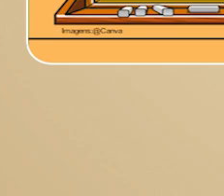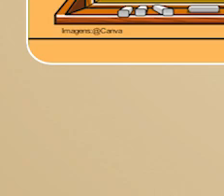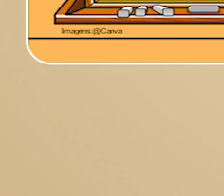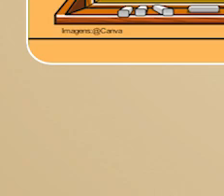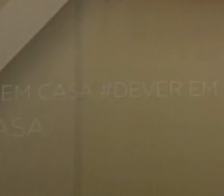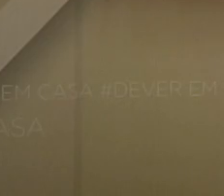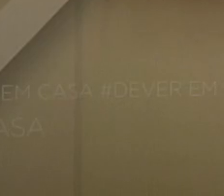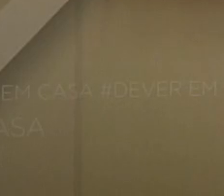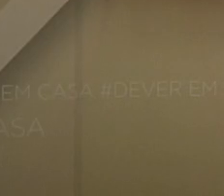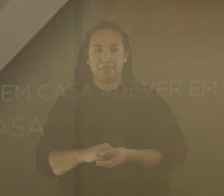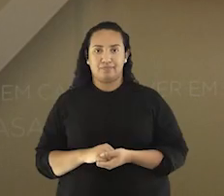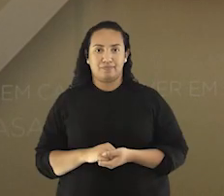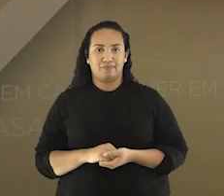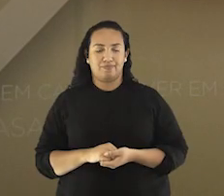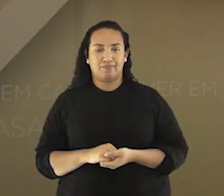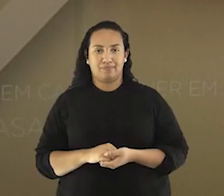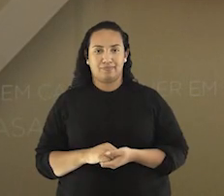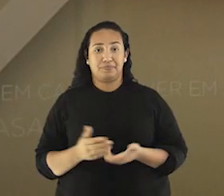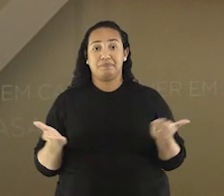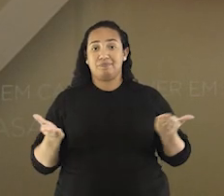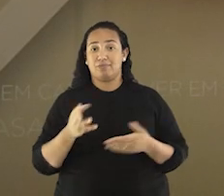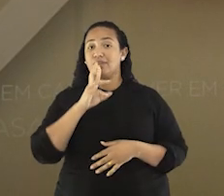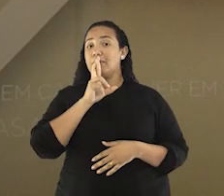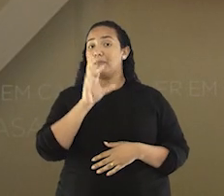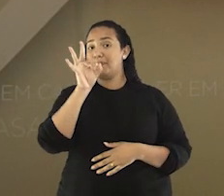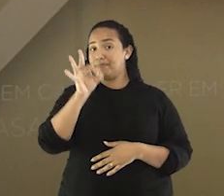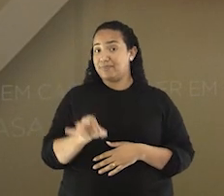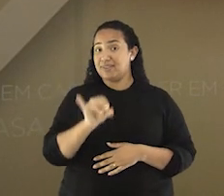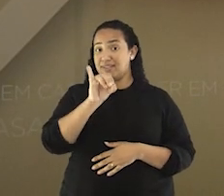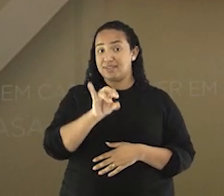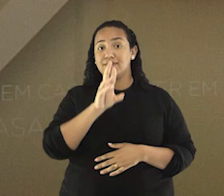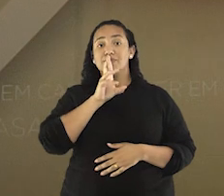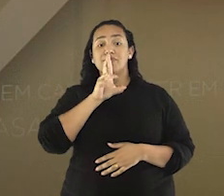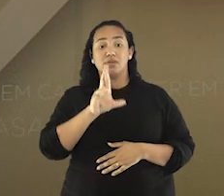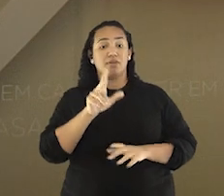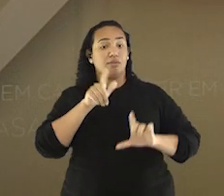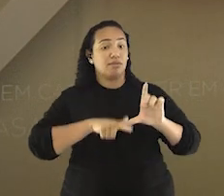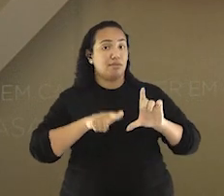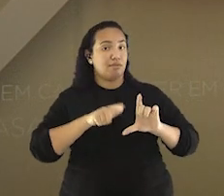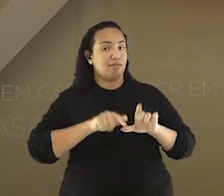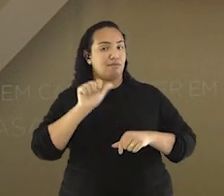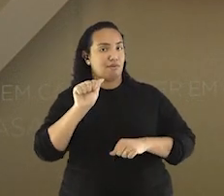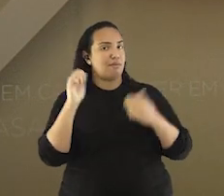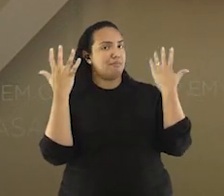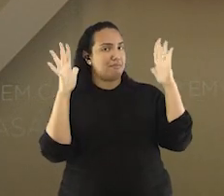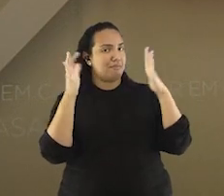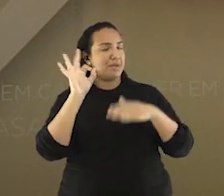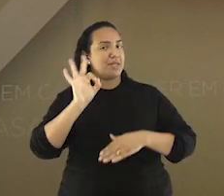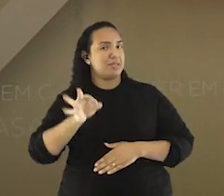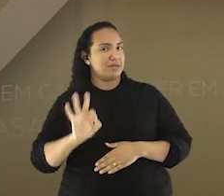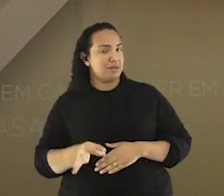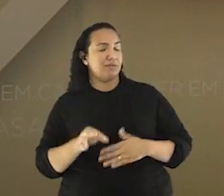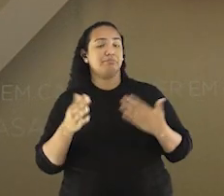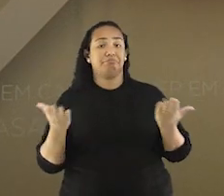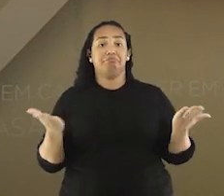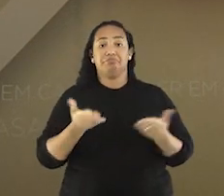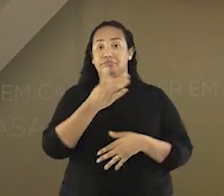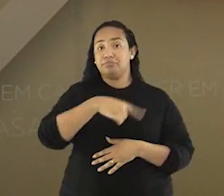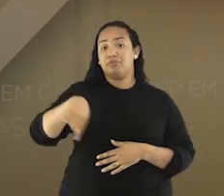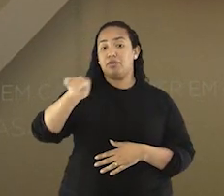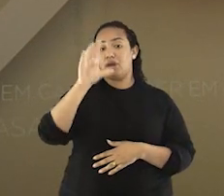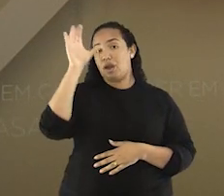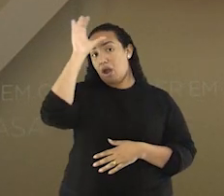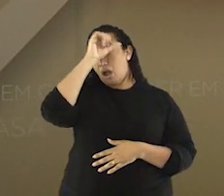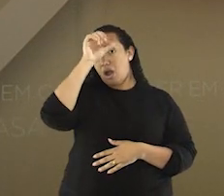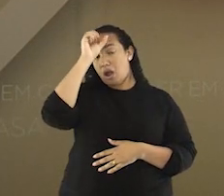Vamos para a correção. Acertou quem respondeu a letra A. Com Conforme vimos, é a camada